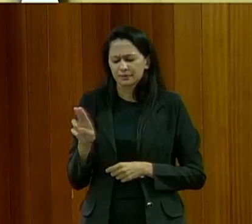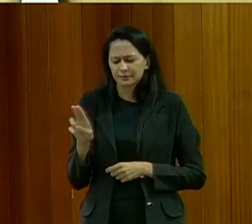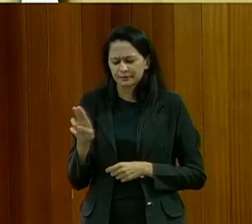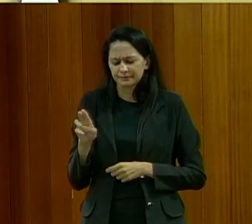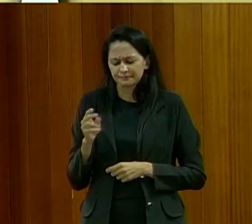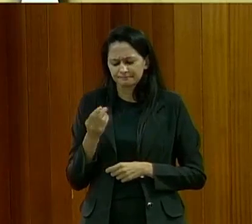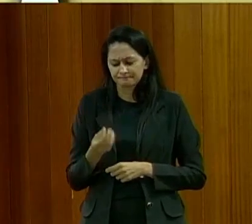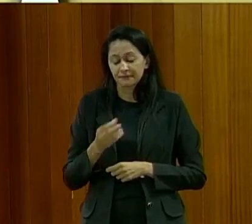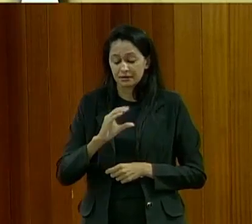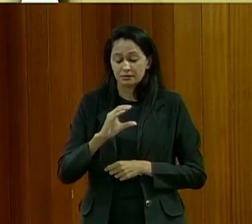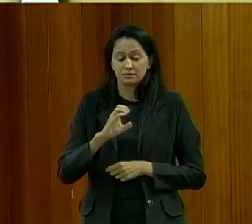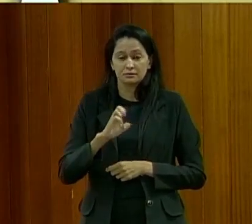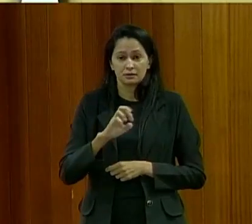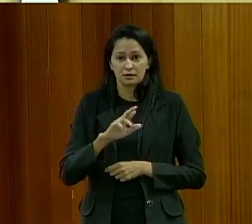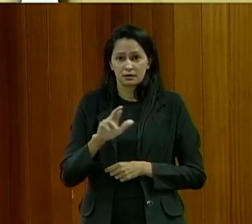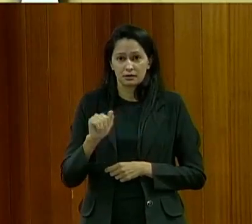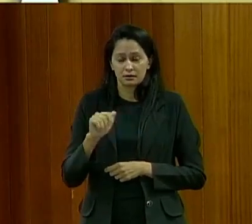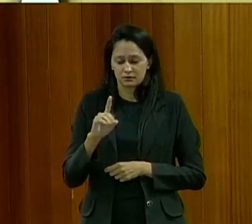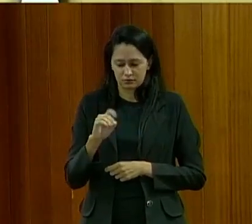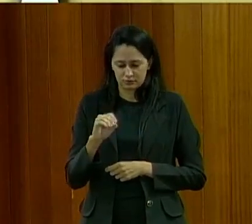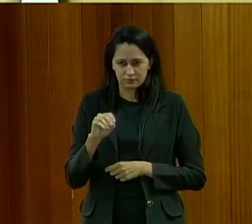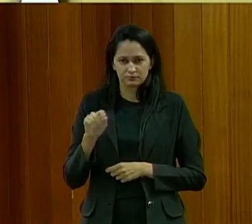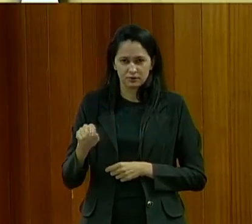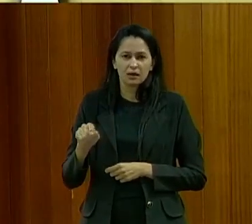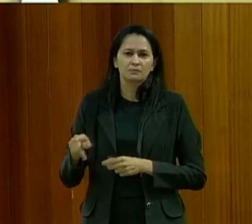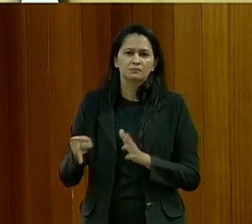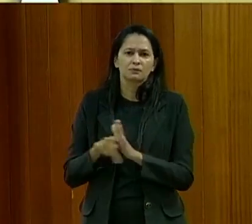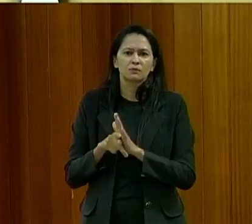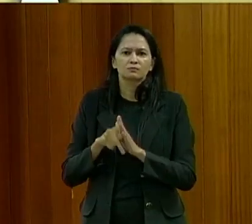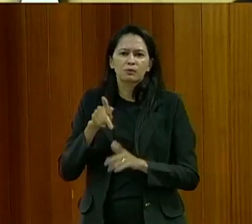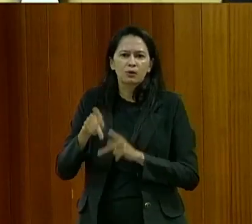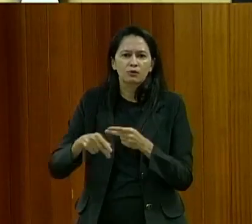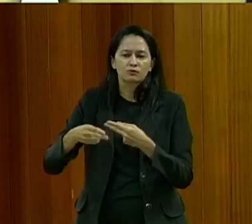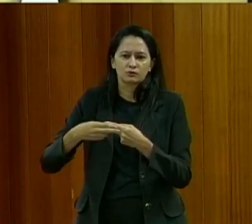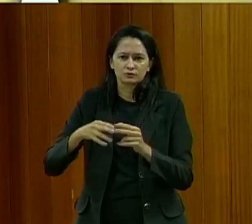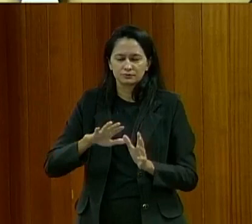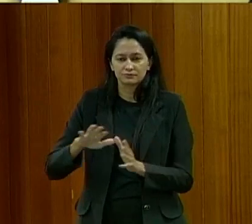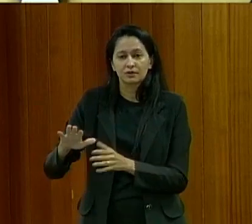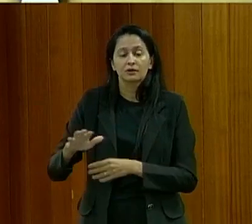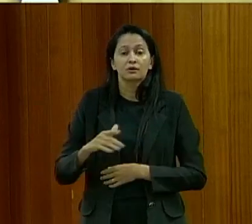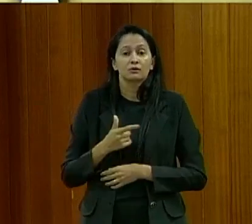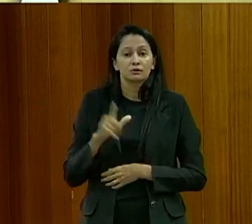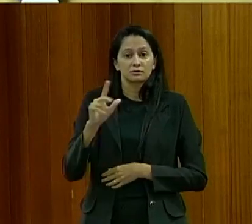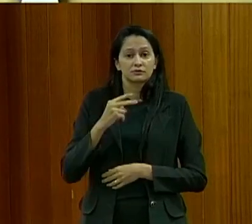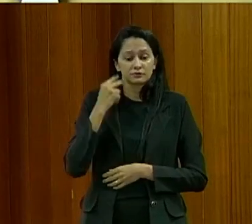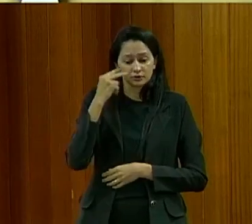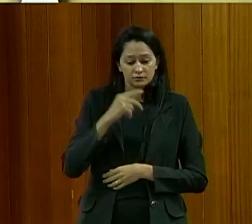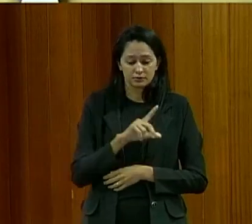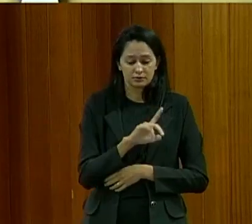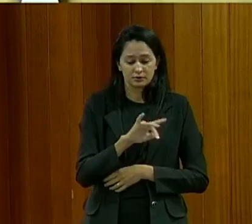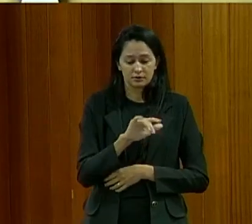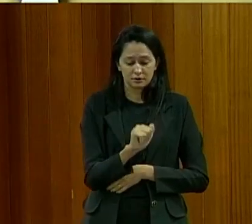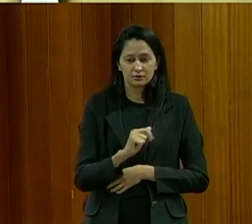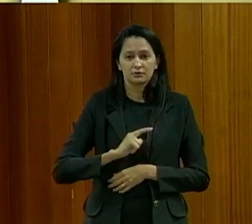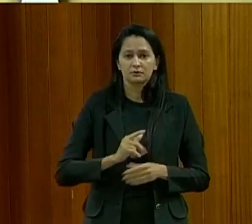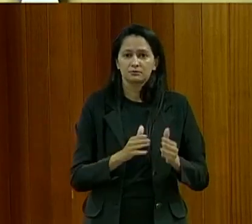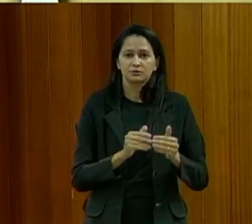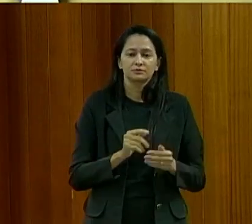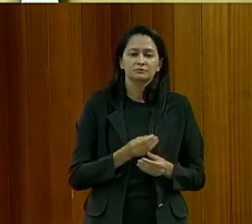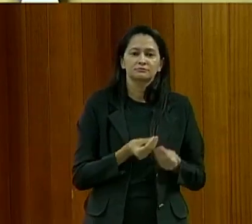Instituto Cerrado Leia Klebe, requerimento endereçado à SEMAD, os vereadores Anselmo